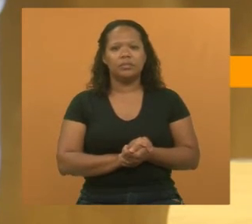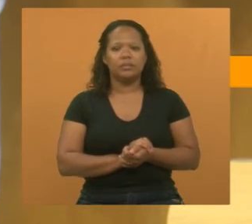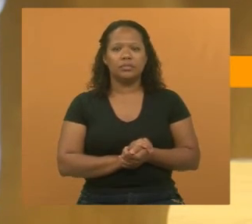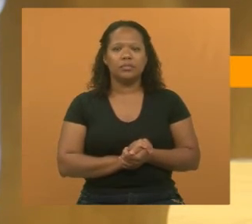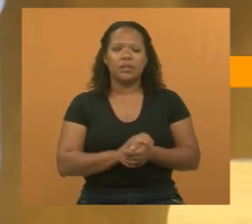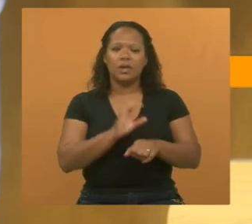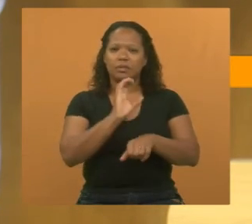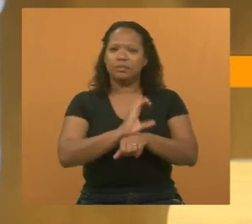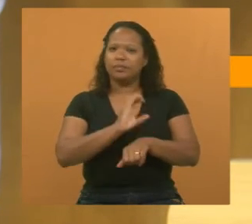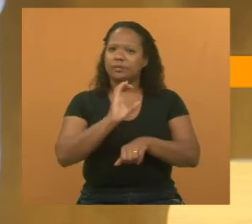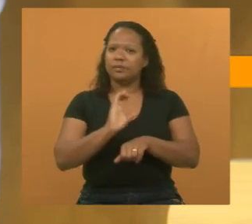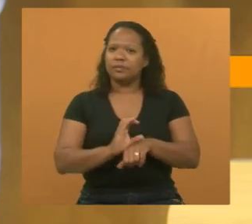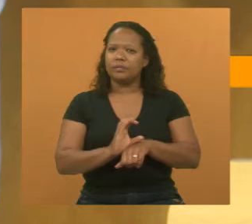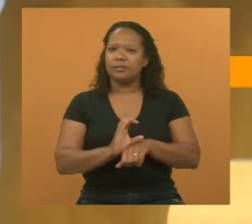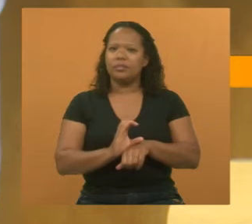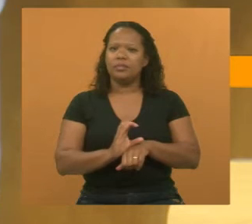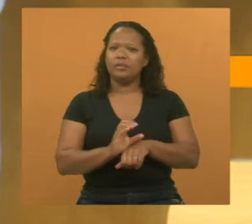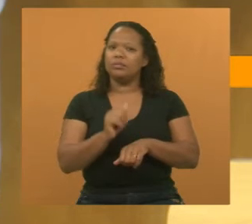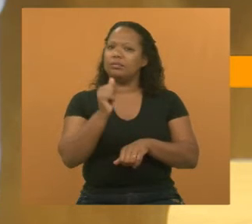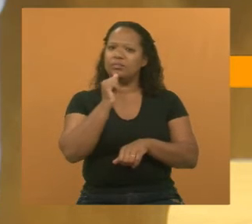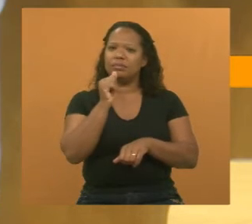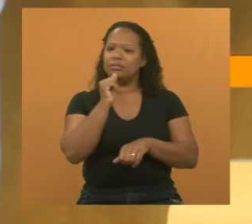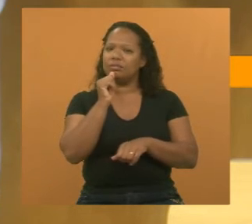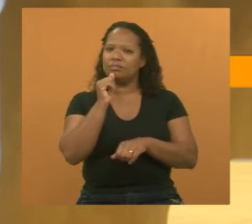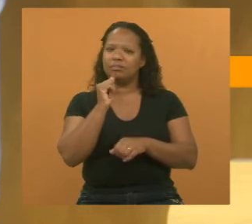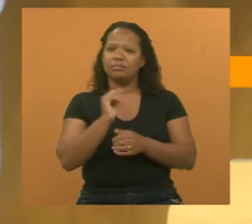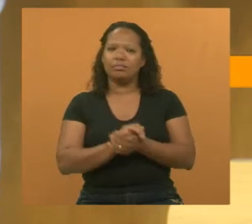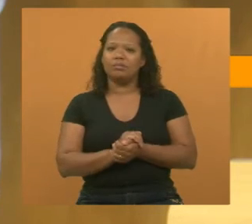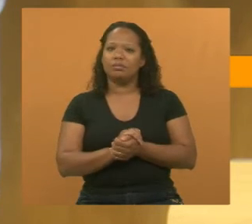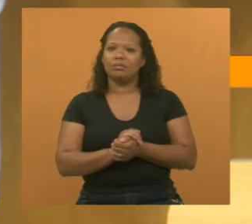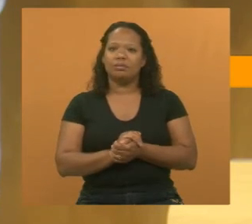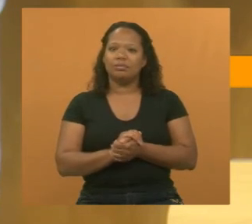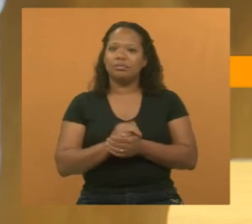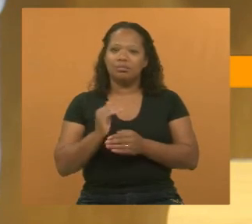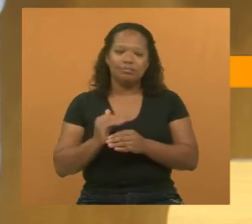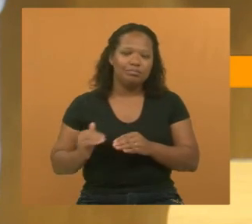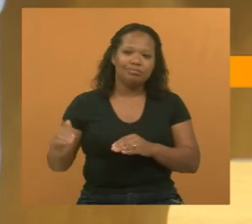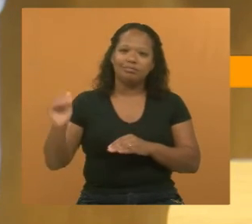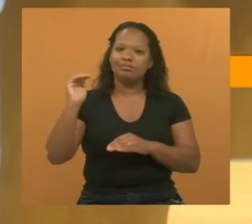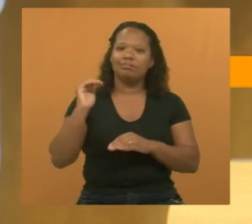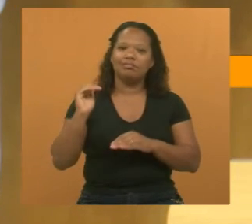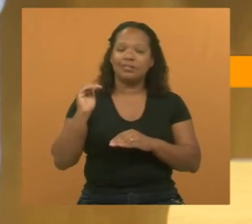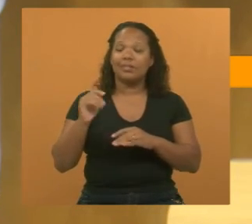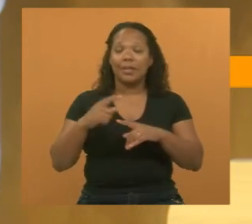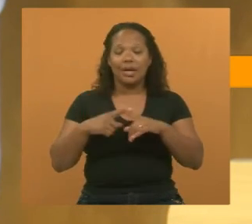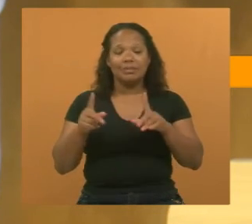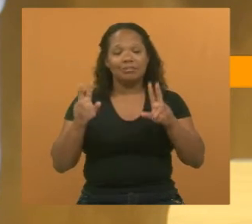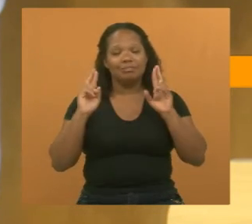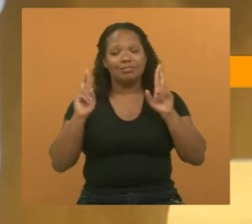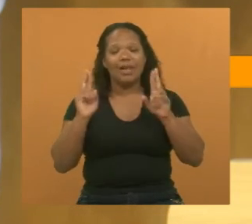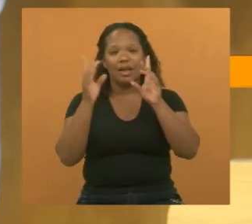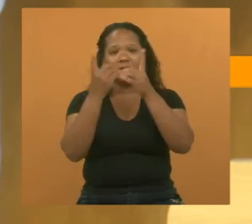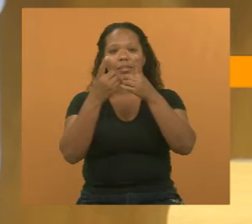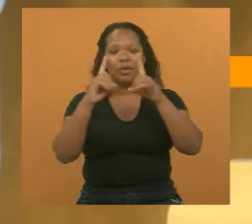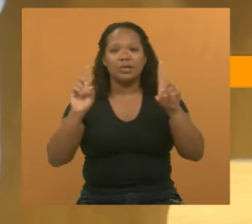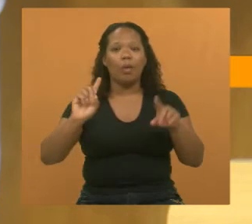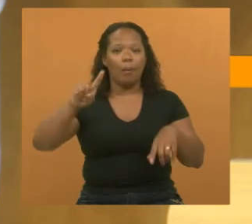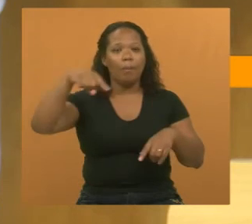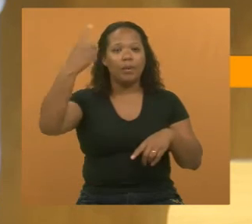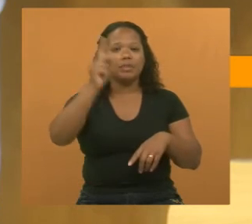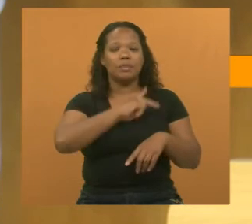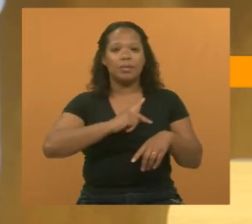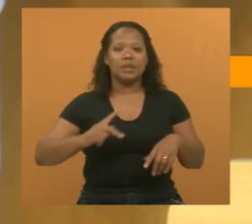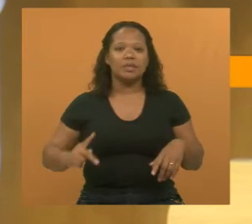são constituições que ainda não alcançaram a maioridade, então nós precisamos velar por isso, pela democracia, e que o próximo presidente